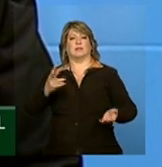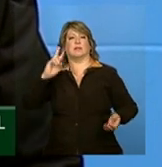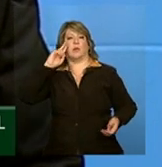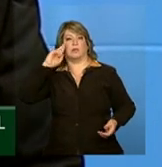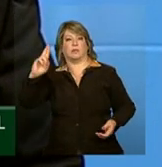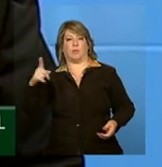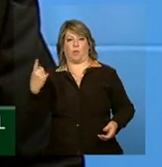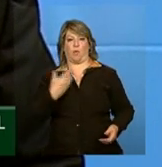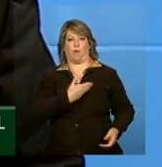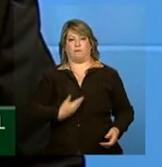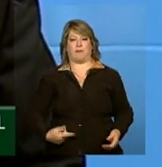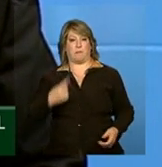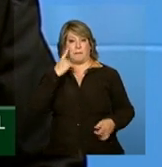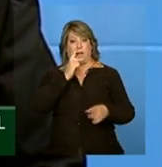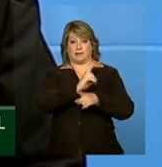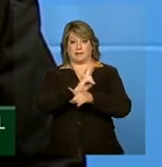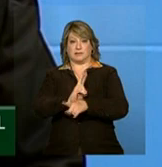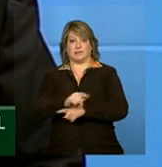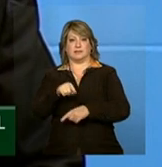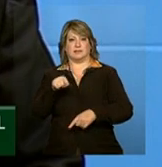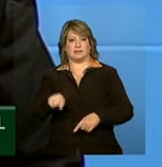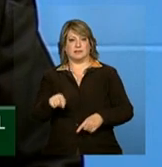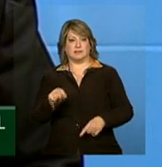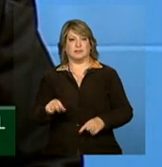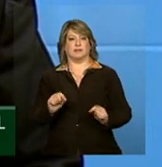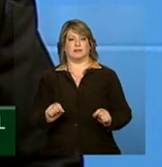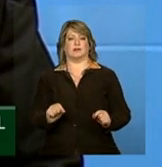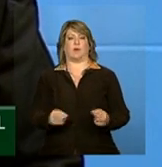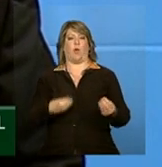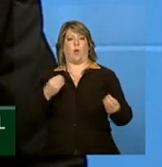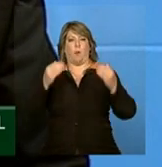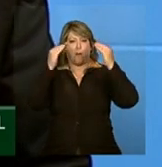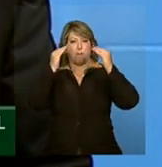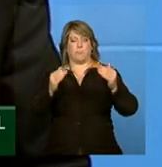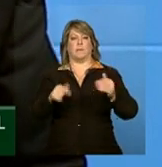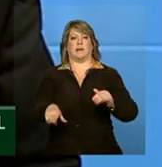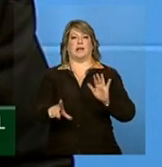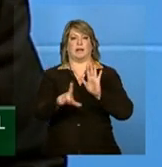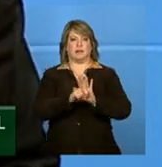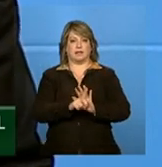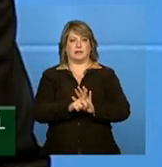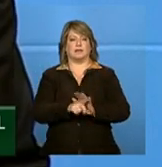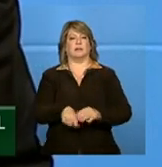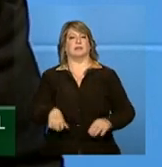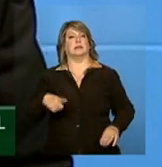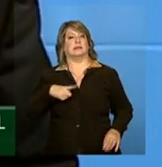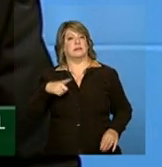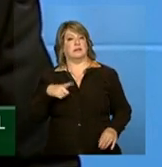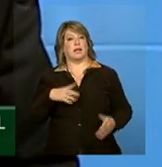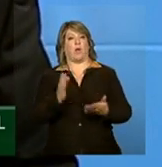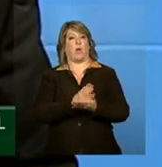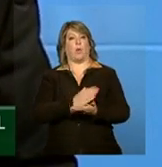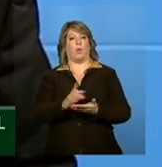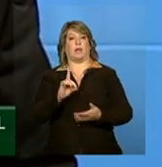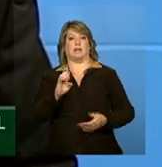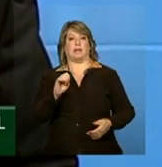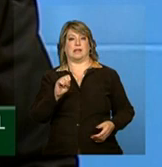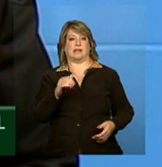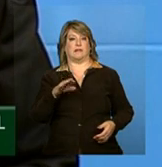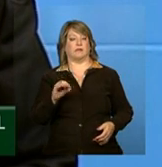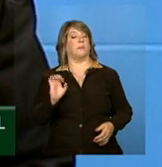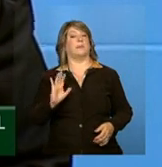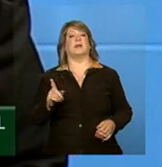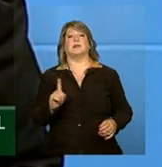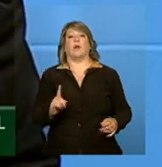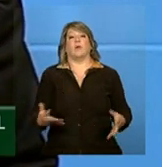para velar pela aplicação da legislação, então se deve a alguns desafios, mas não altera